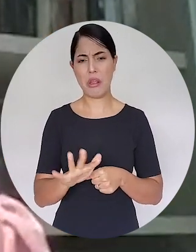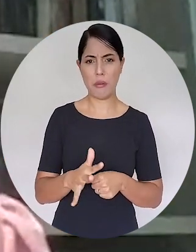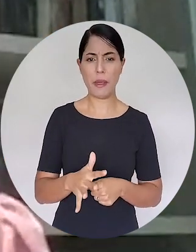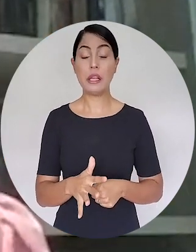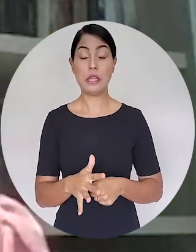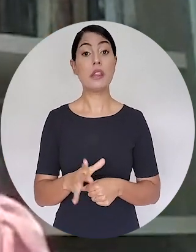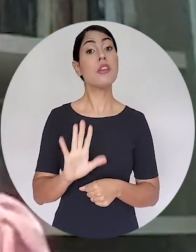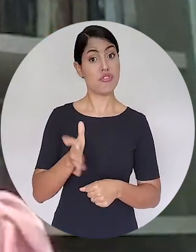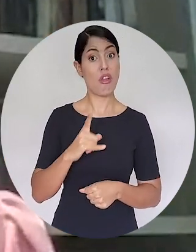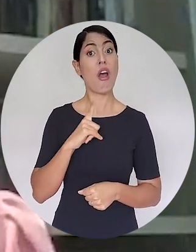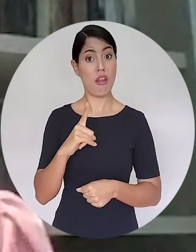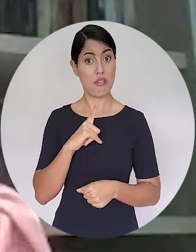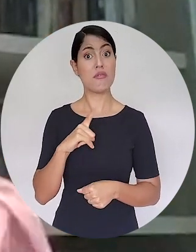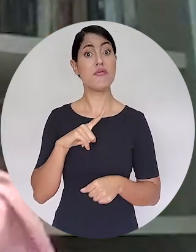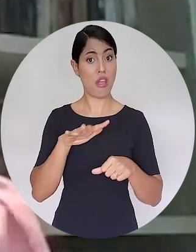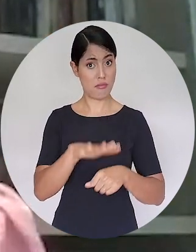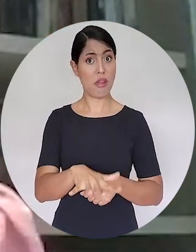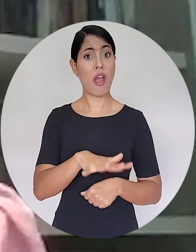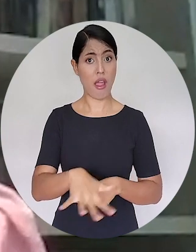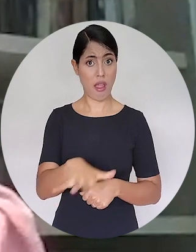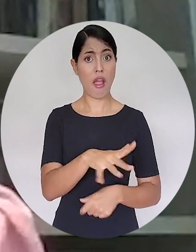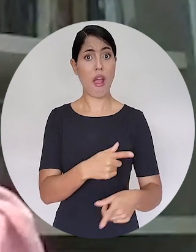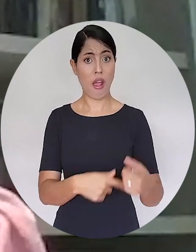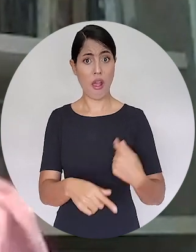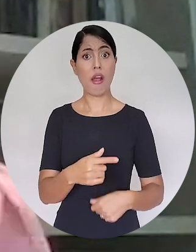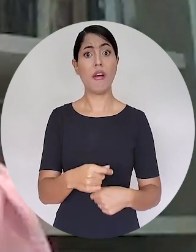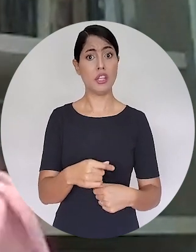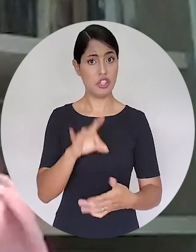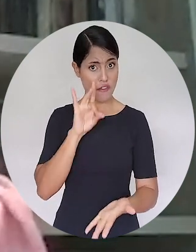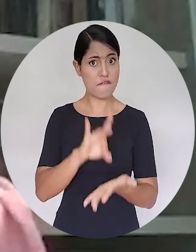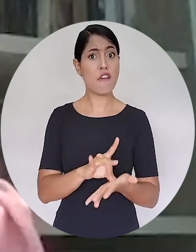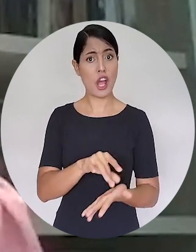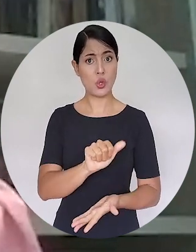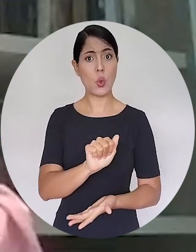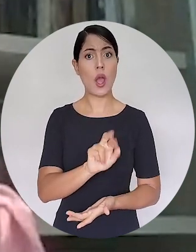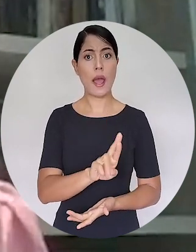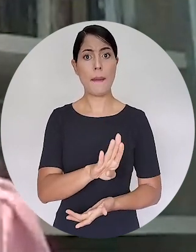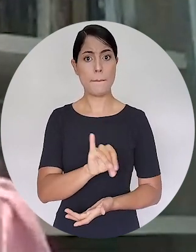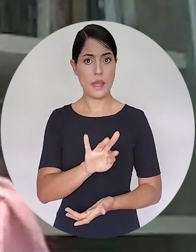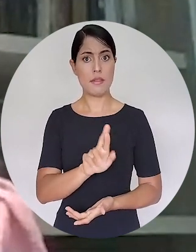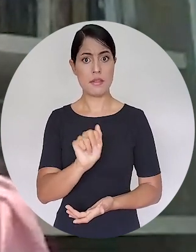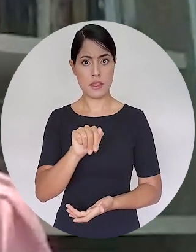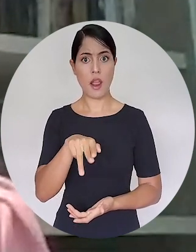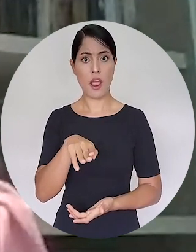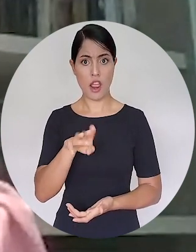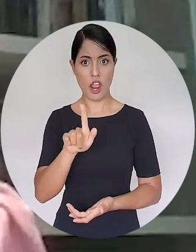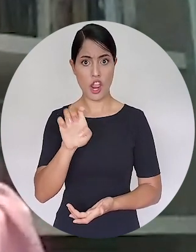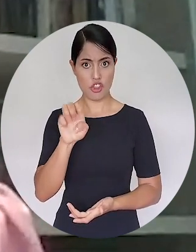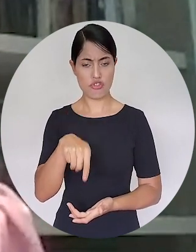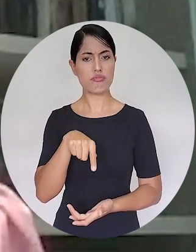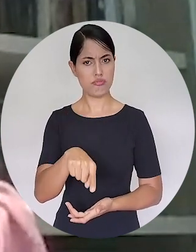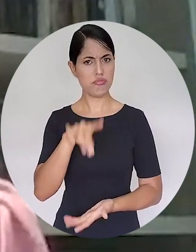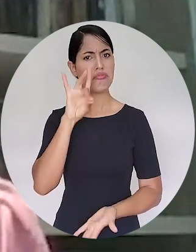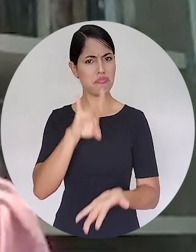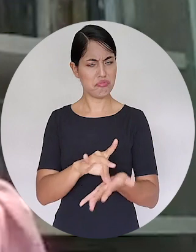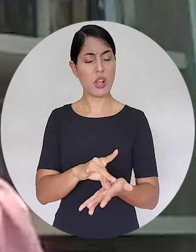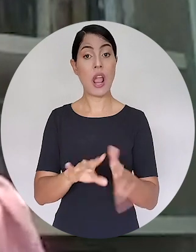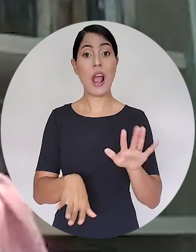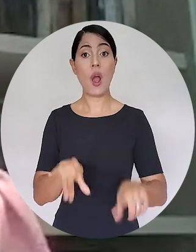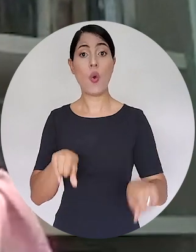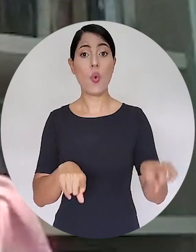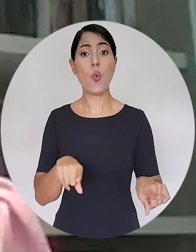um mercado consolidado para a arbitragem, o que mostra, então, que, de fato, uma parcela daquelas disputas